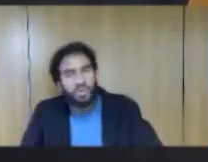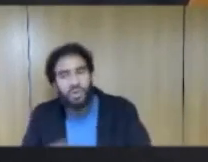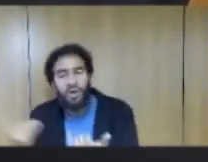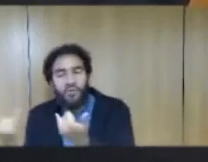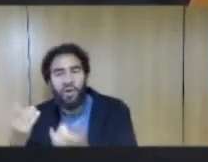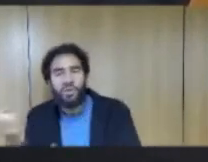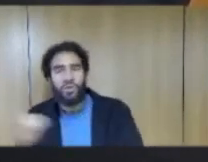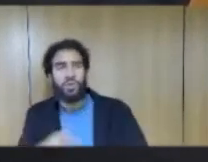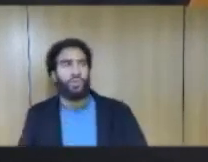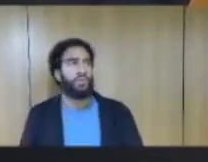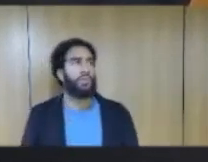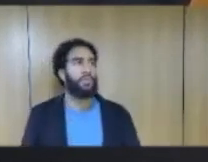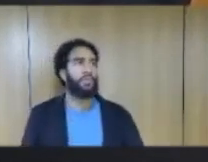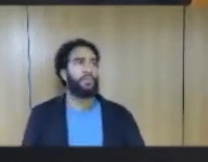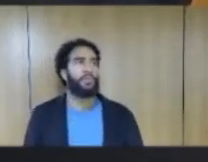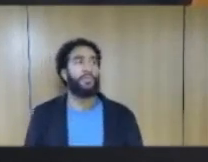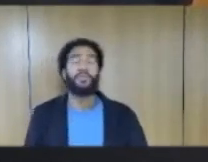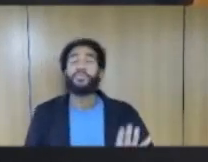Queiroz